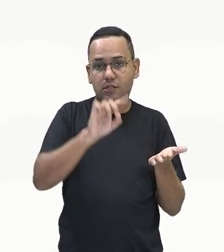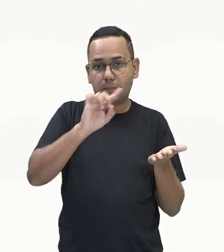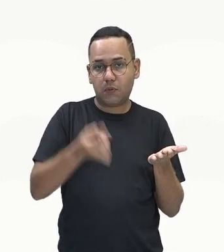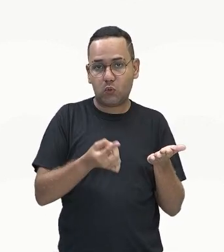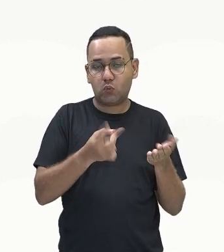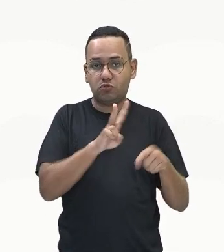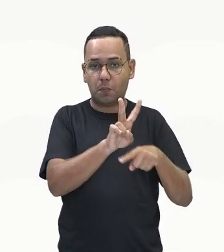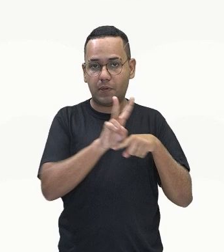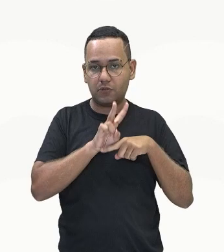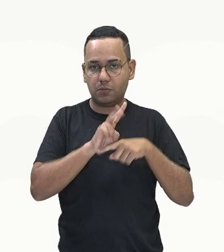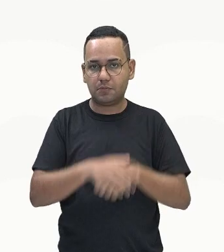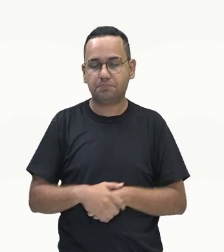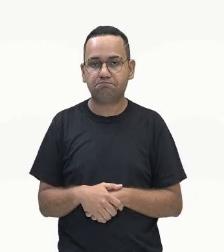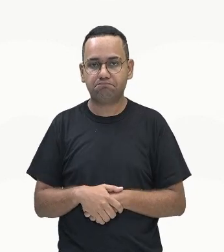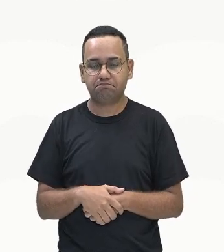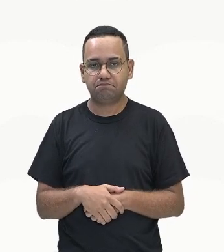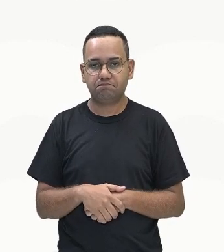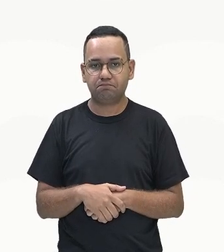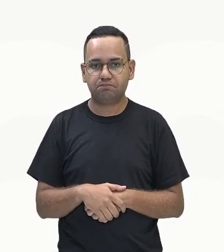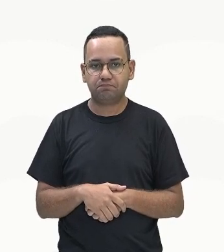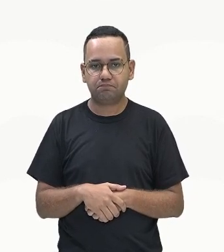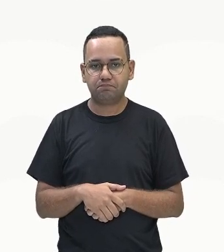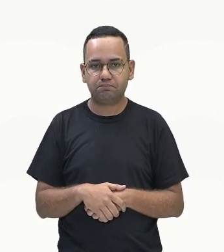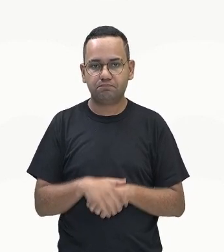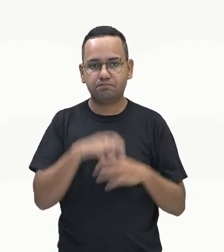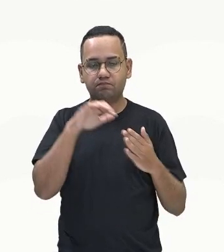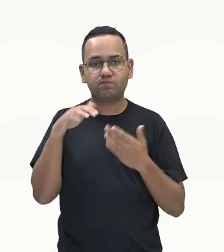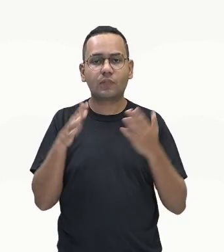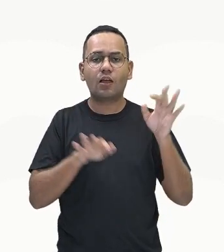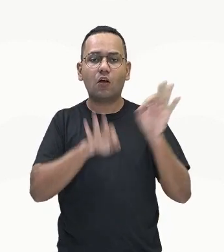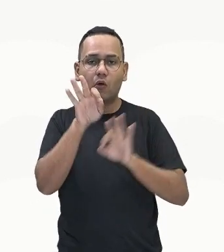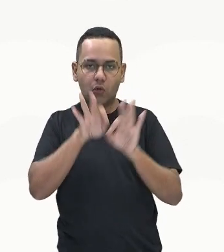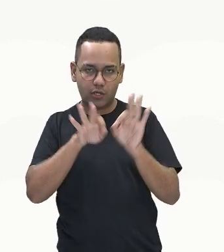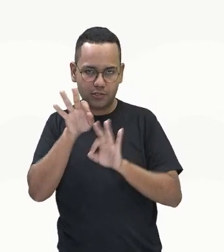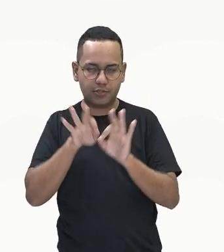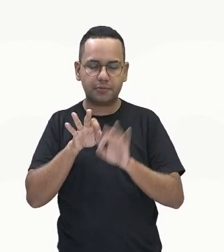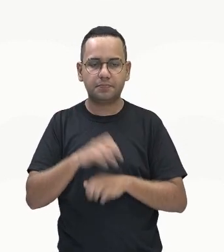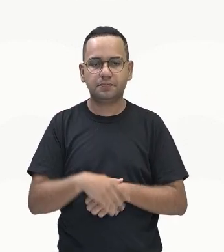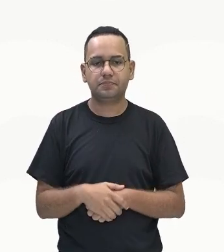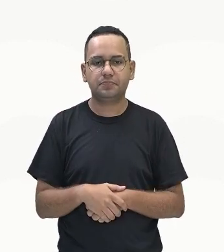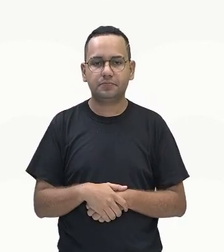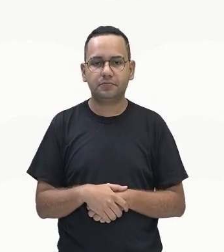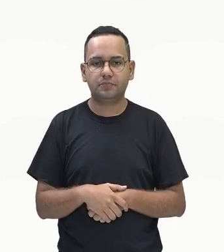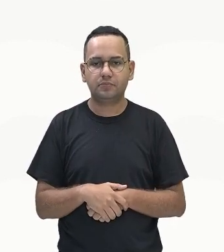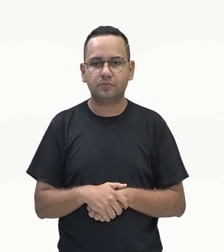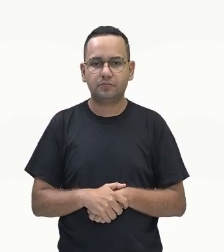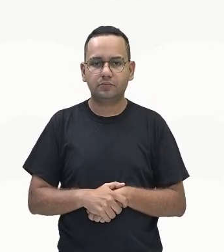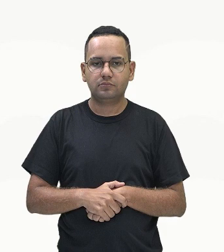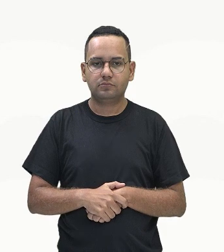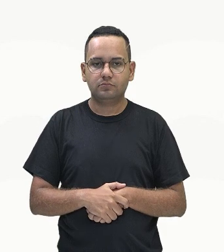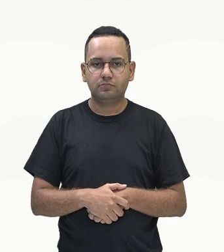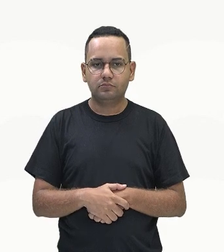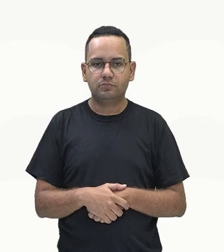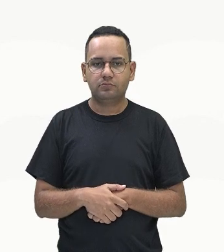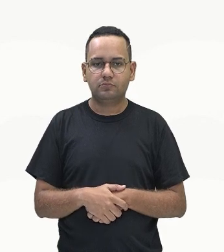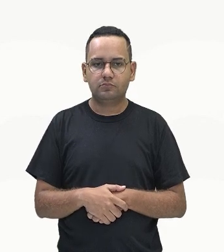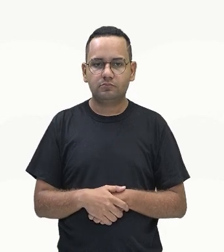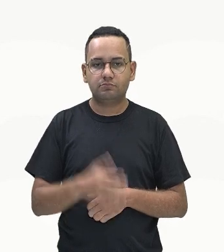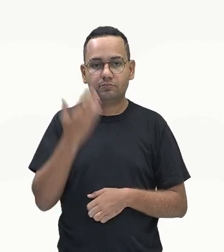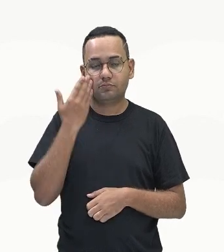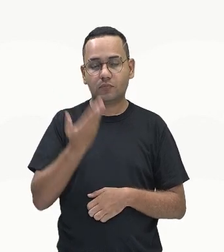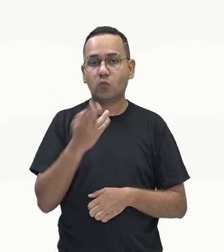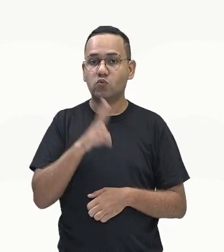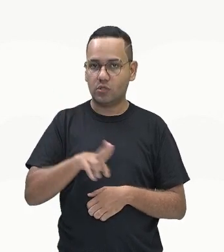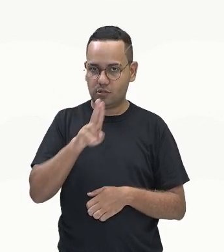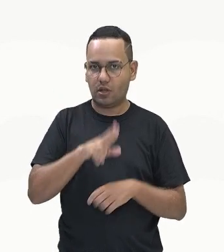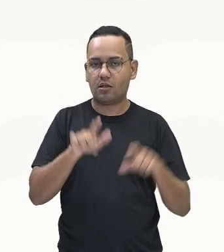de empréstimo. Organizando aqui as nossas informações, tá? Sabemos que é juros compostos,